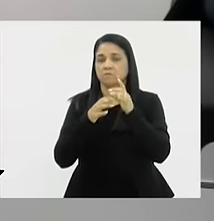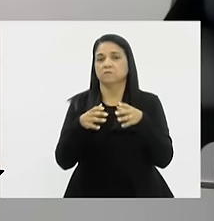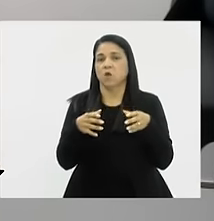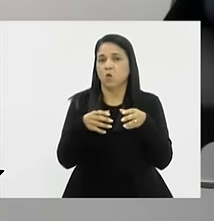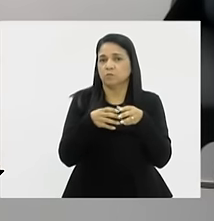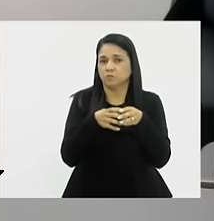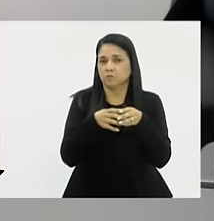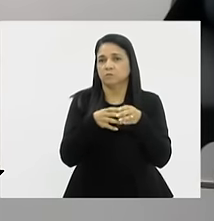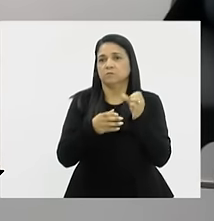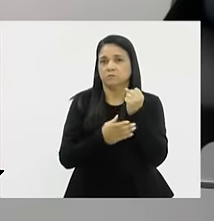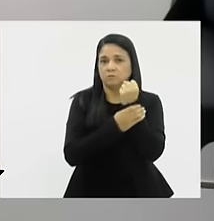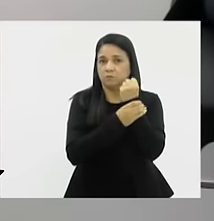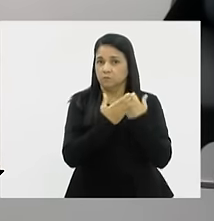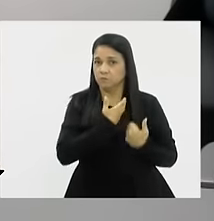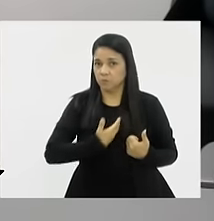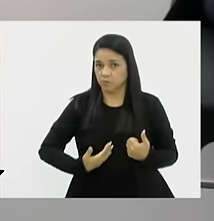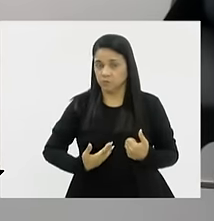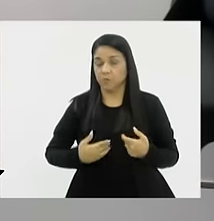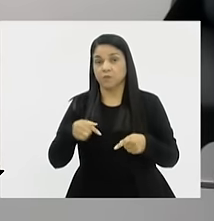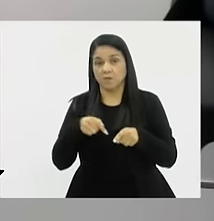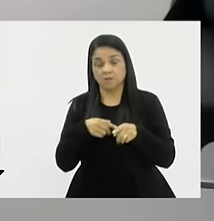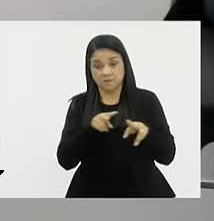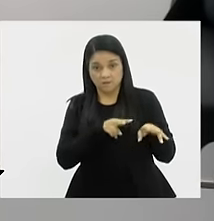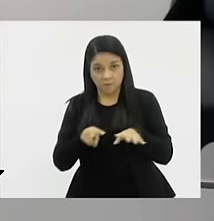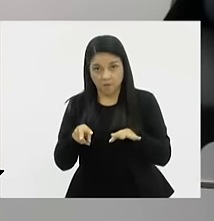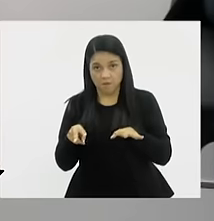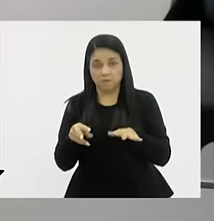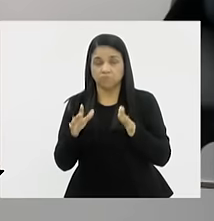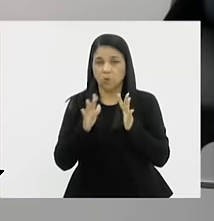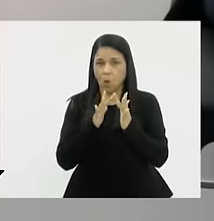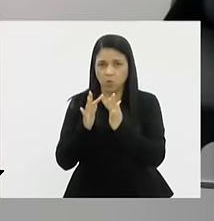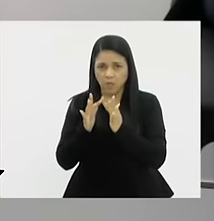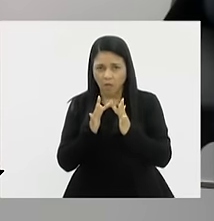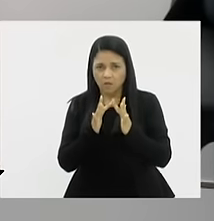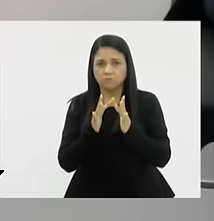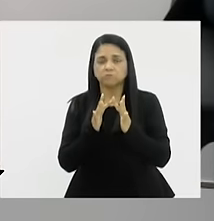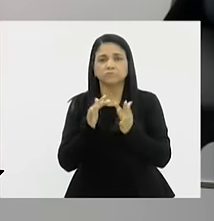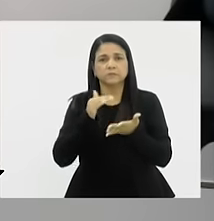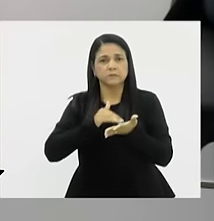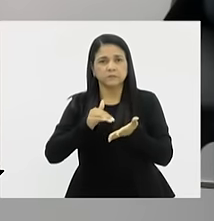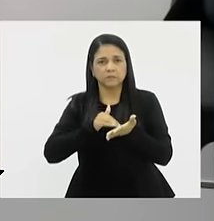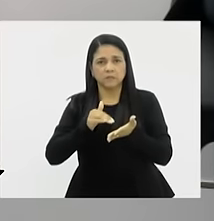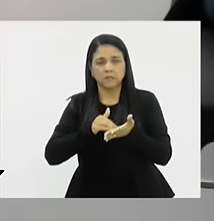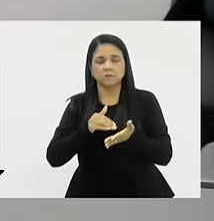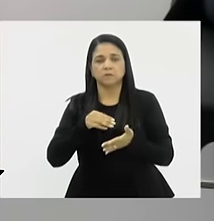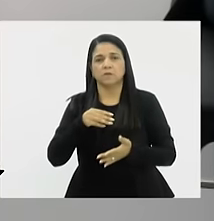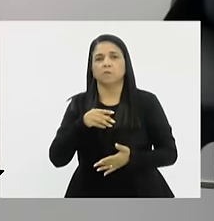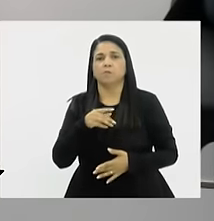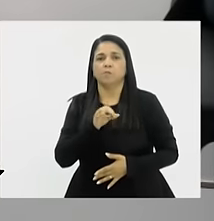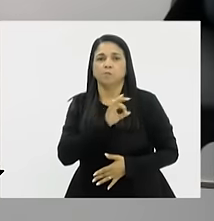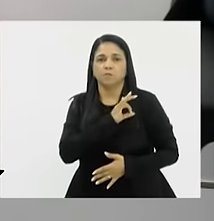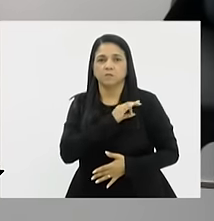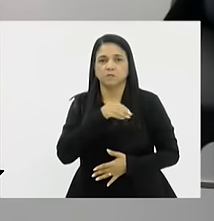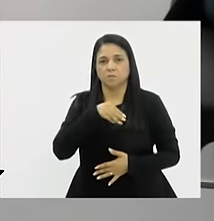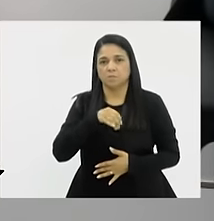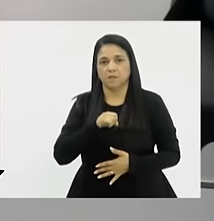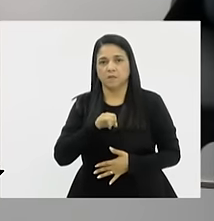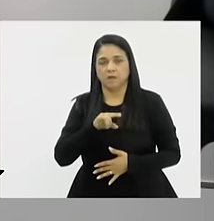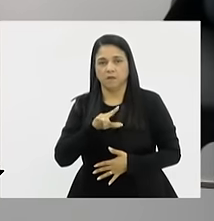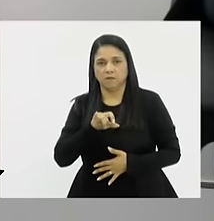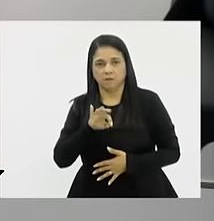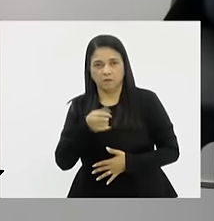Pública. E esta semana eu estive, inclusive, com o nobre secretário da Polícia Militar, Coronel